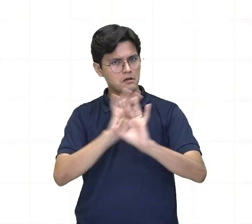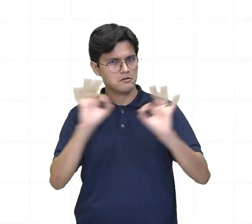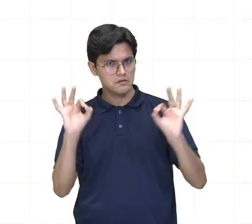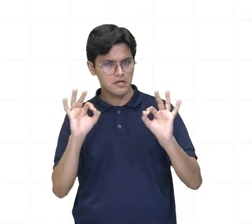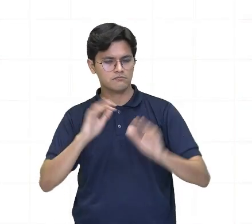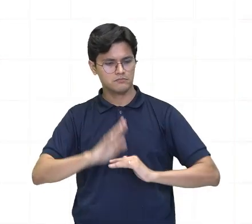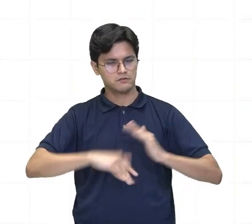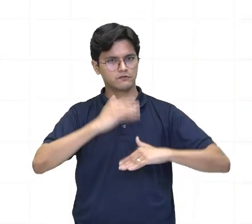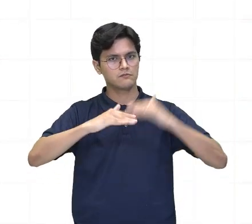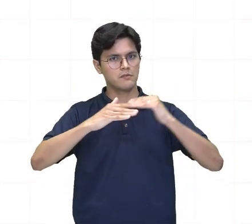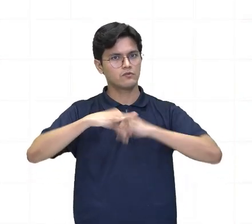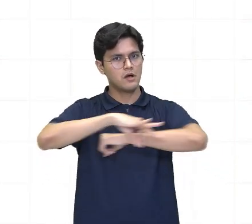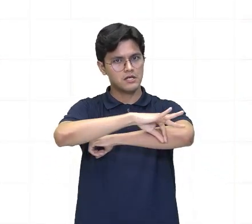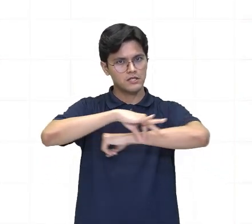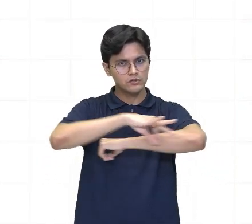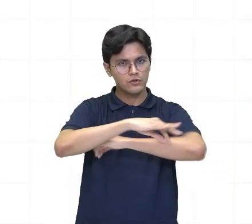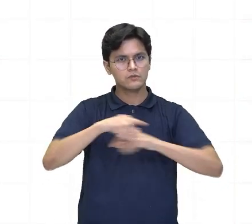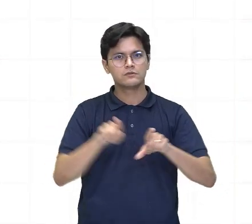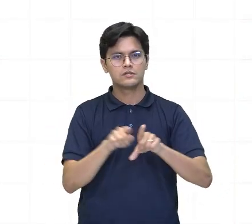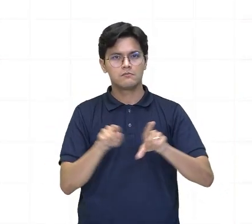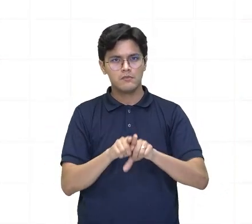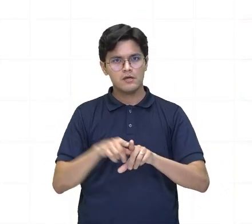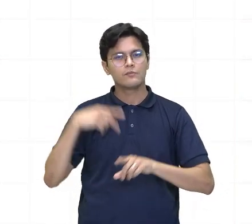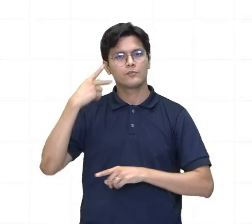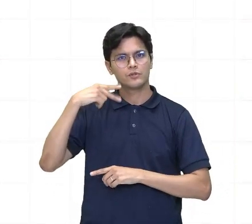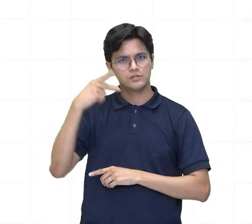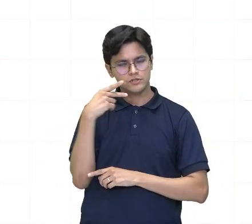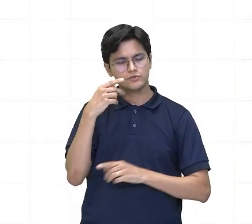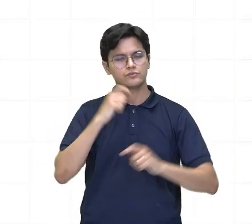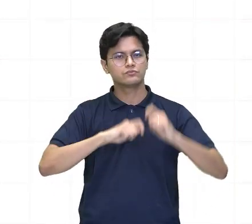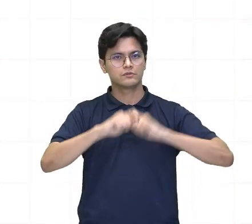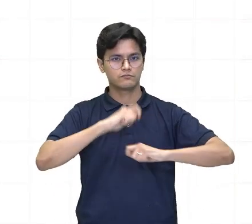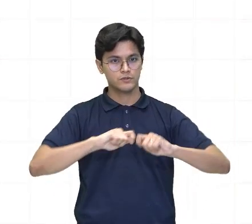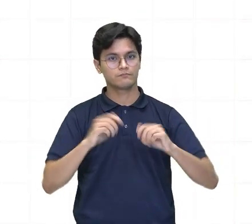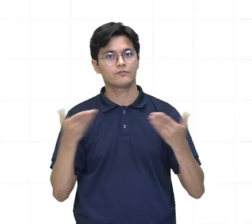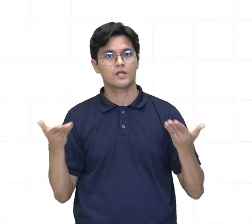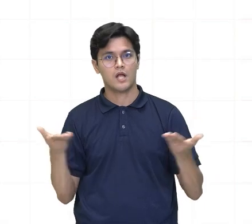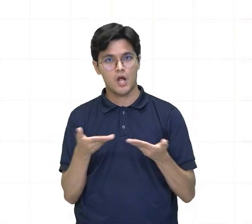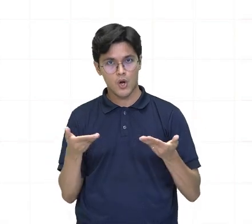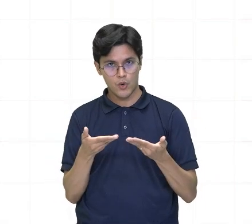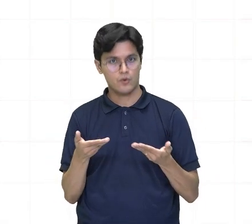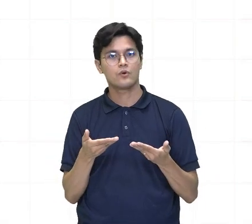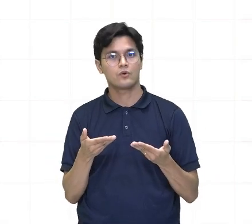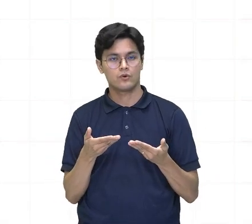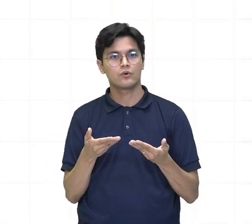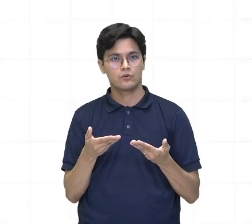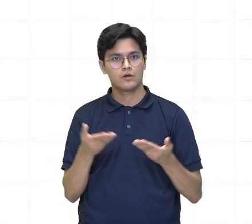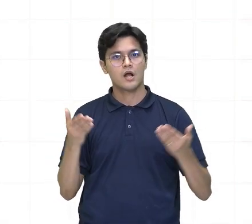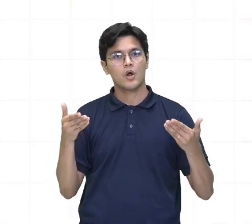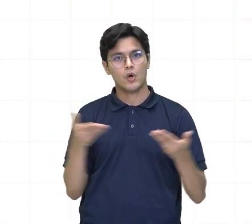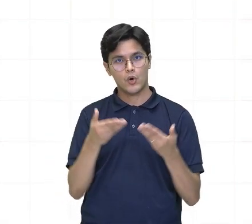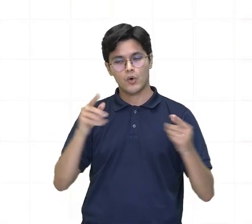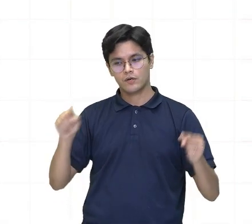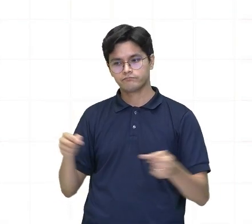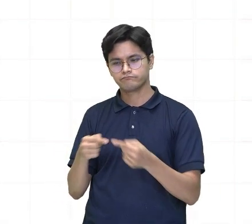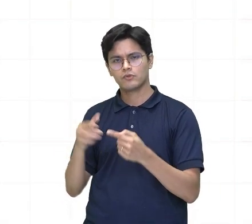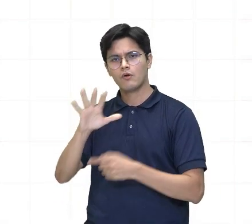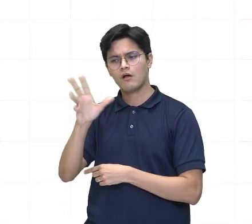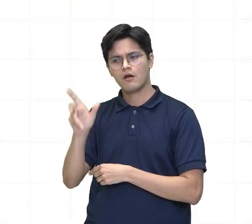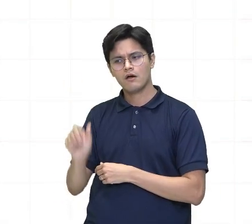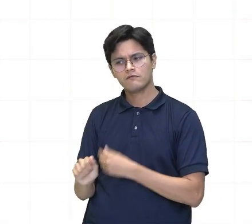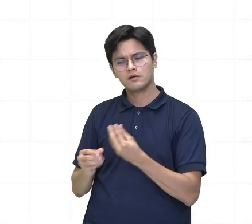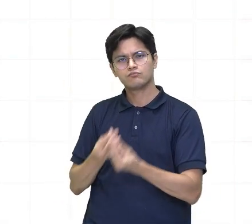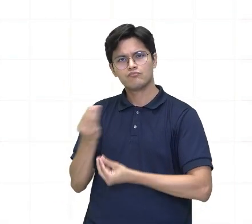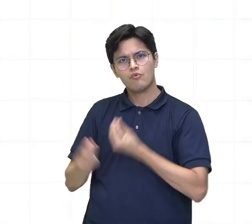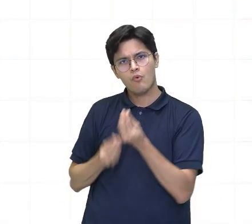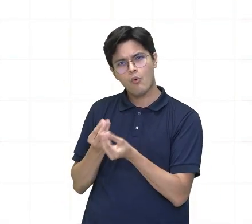e econômica, certo? Agora, vamos observar em relação à África, né? Como é que a África estava organizada? O